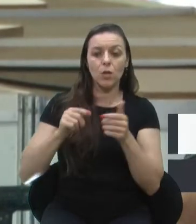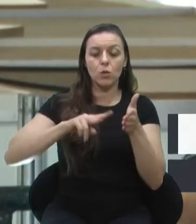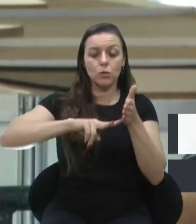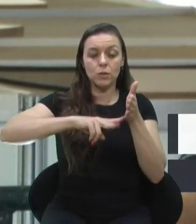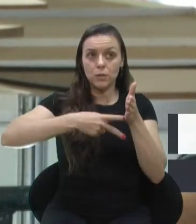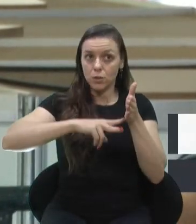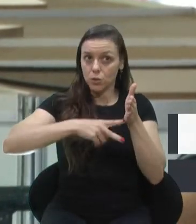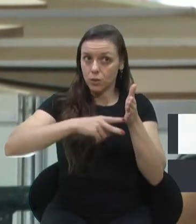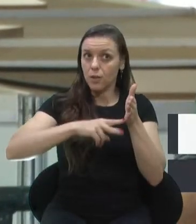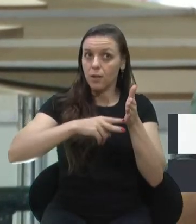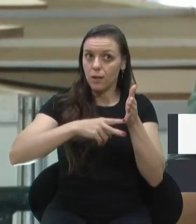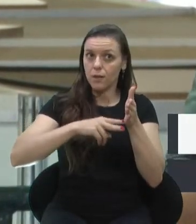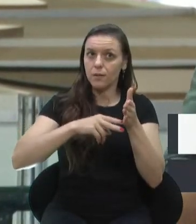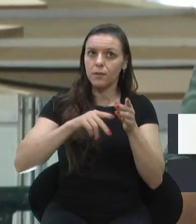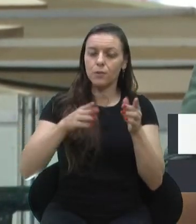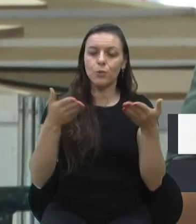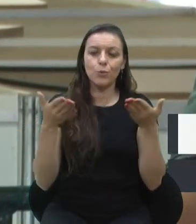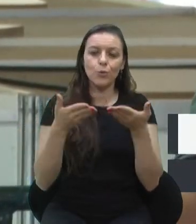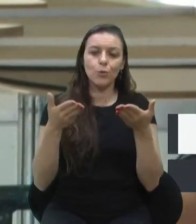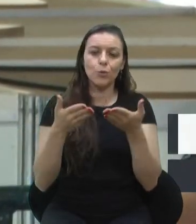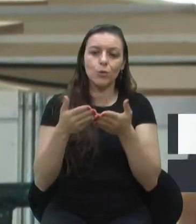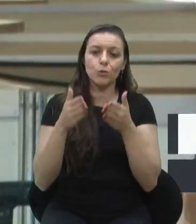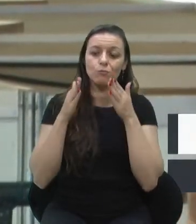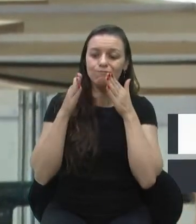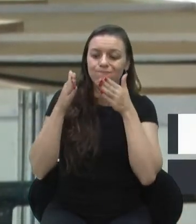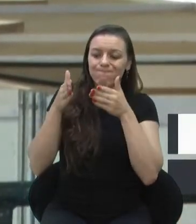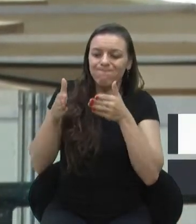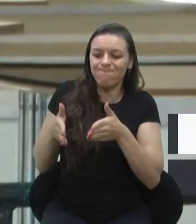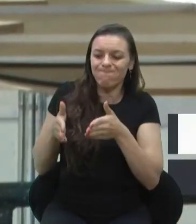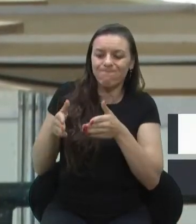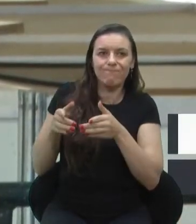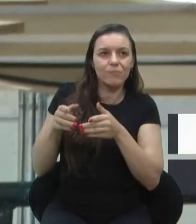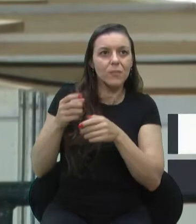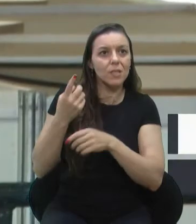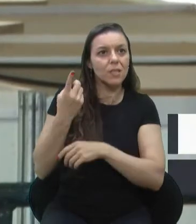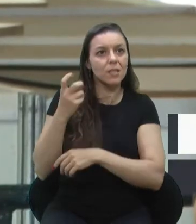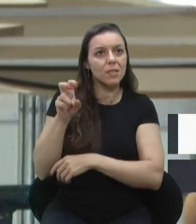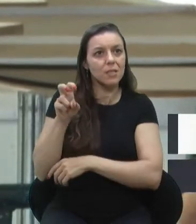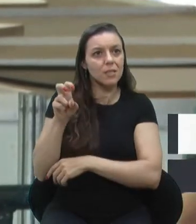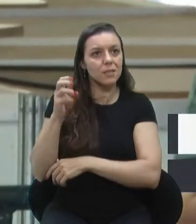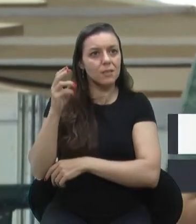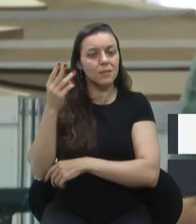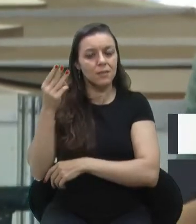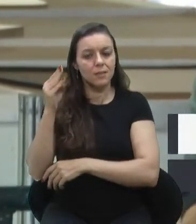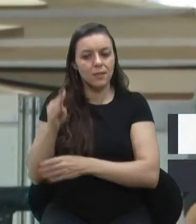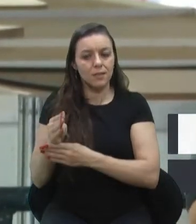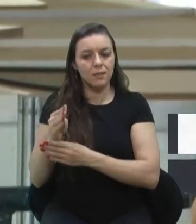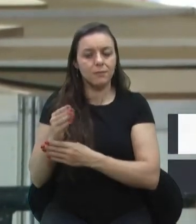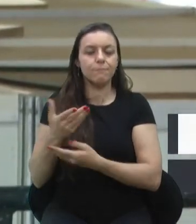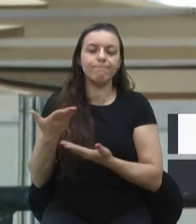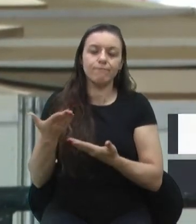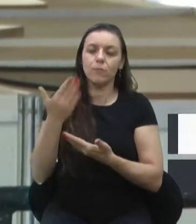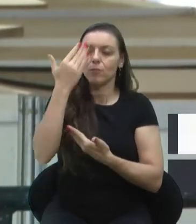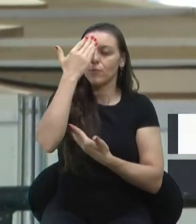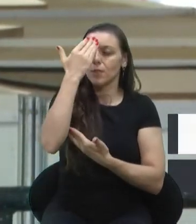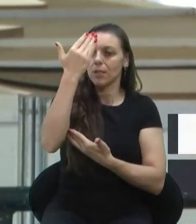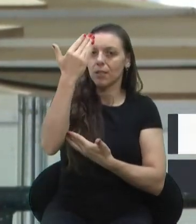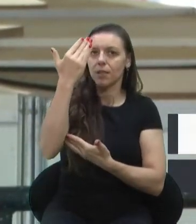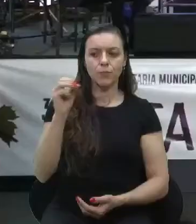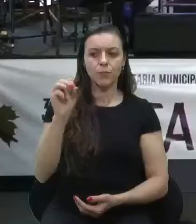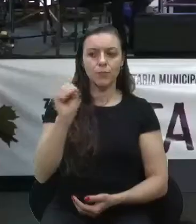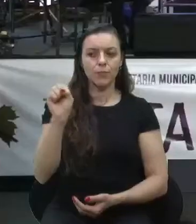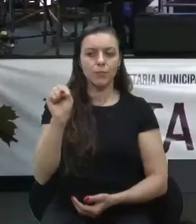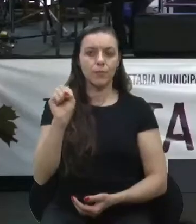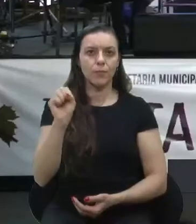e agora, hoje, foi o sepultamento dele às 15h30. Então, muito obrigado, presidente. Um abraço a